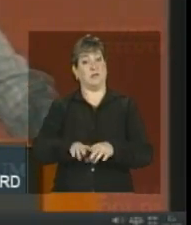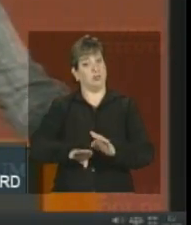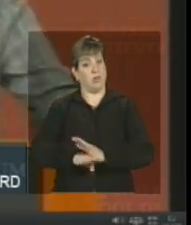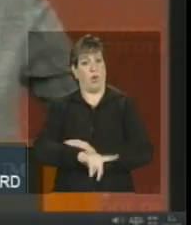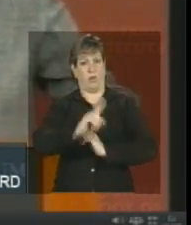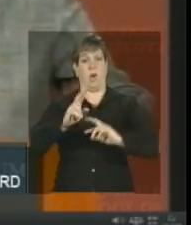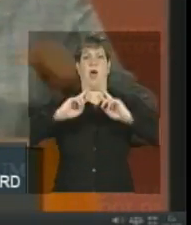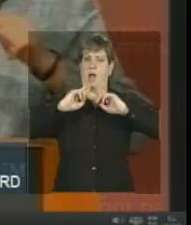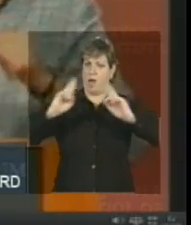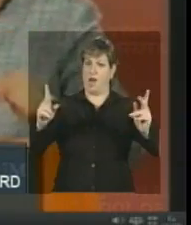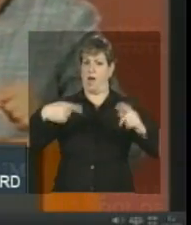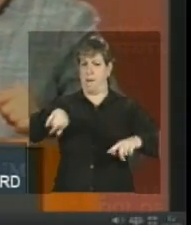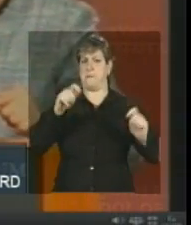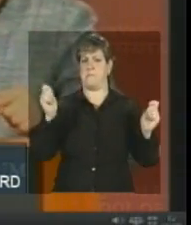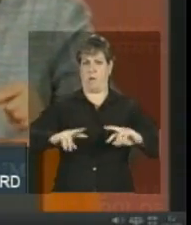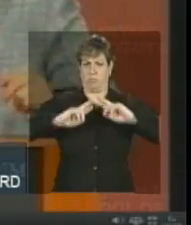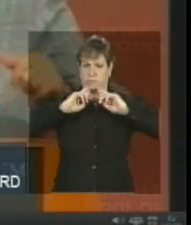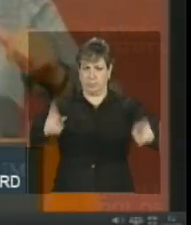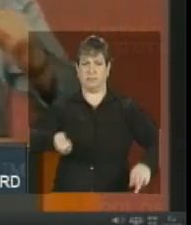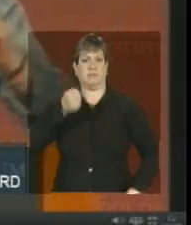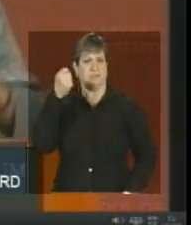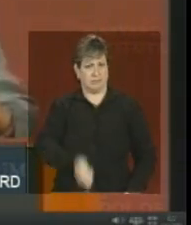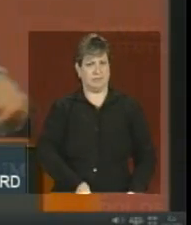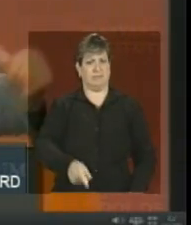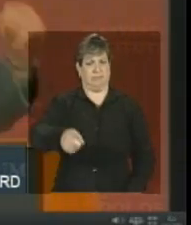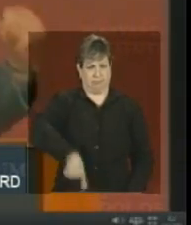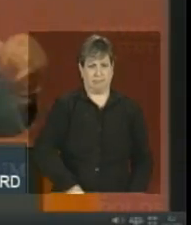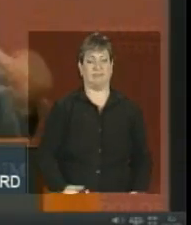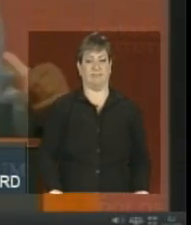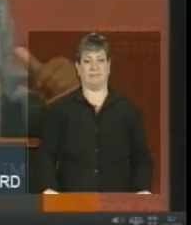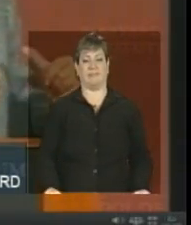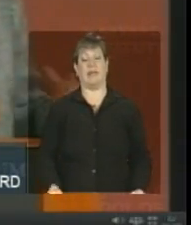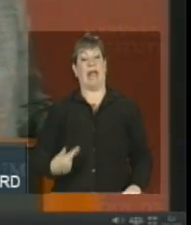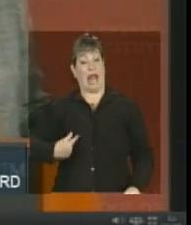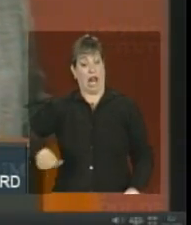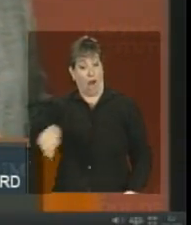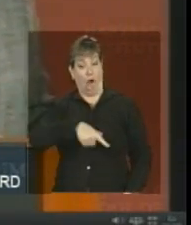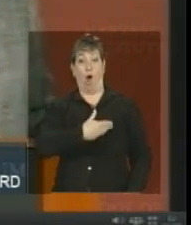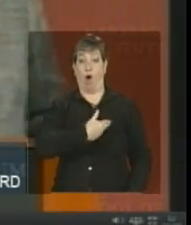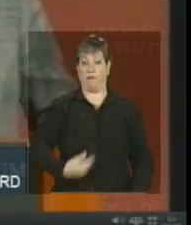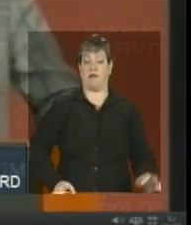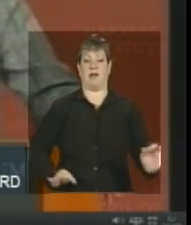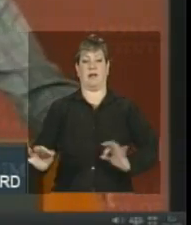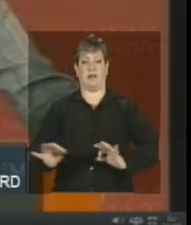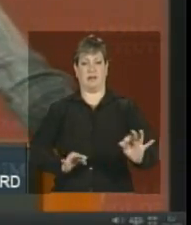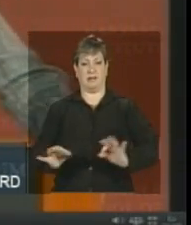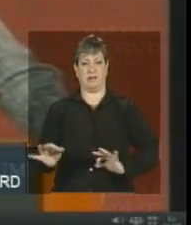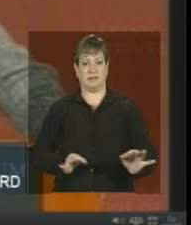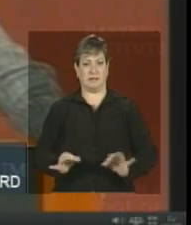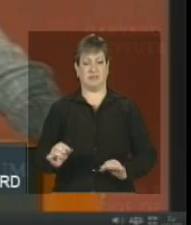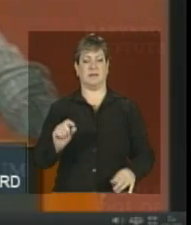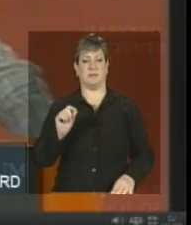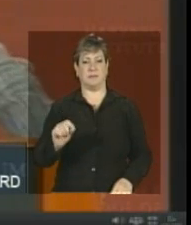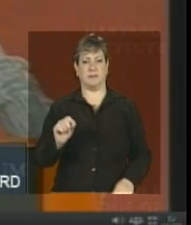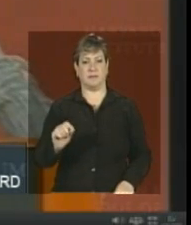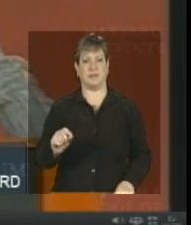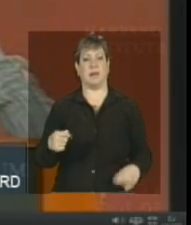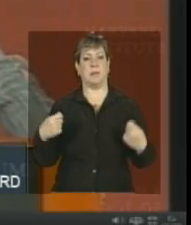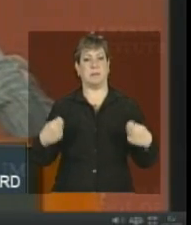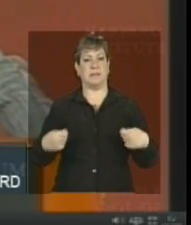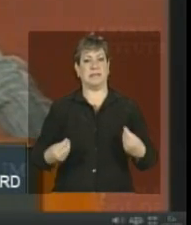são capazes de reivindicar. E nós, governantes, temos de dar